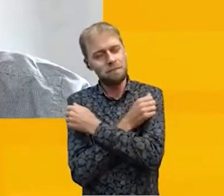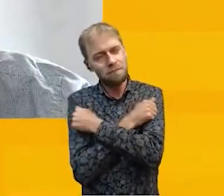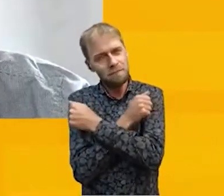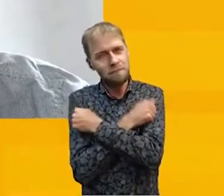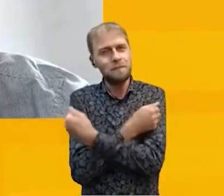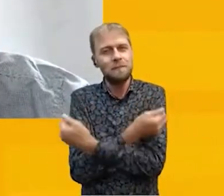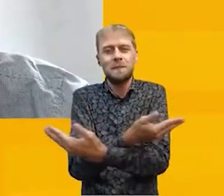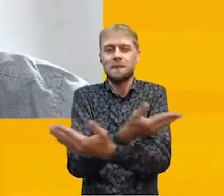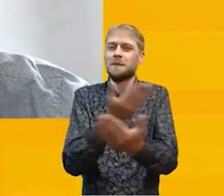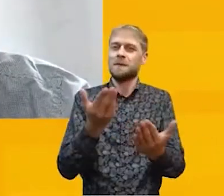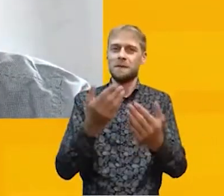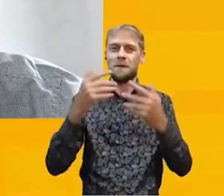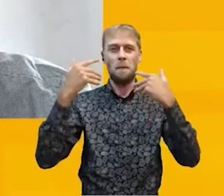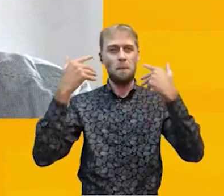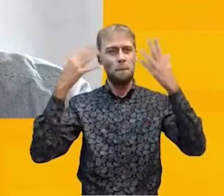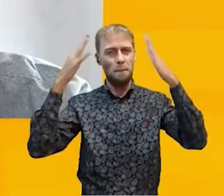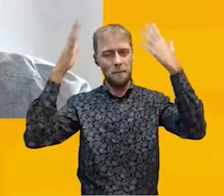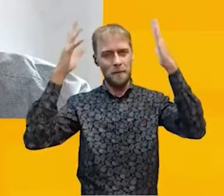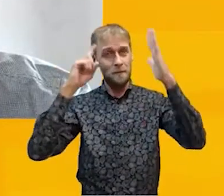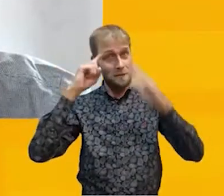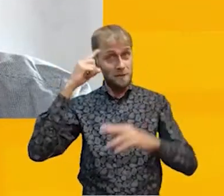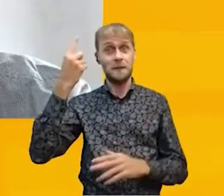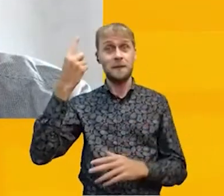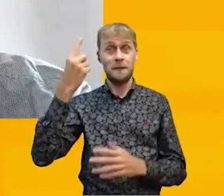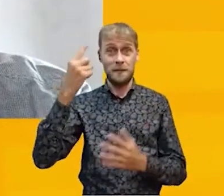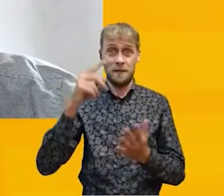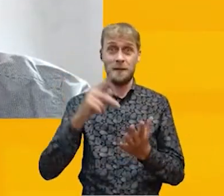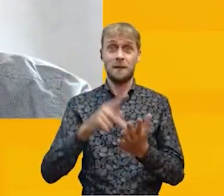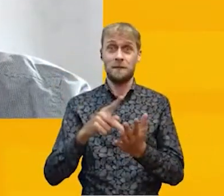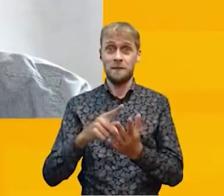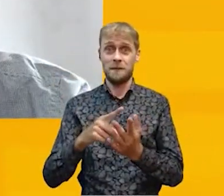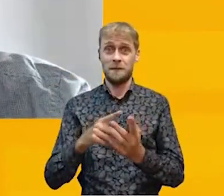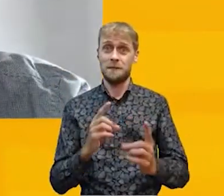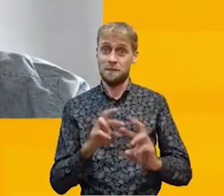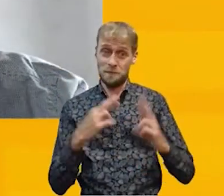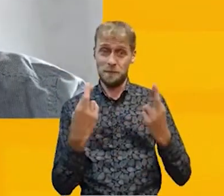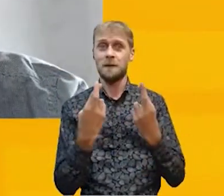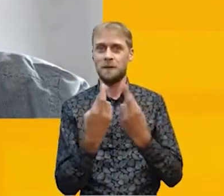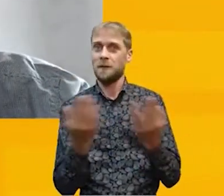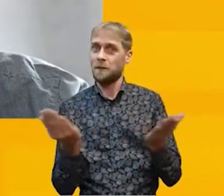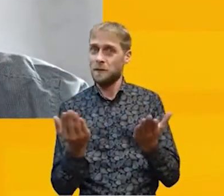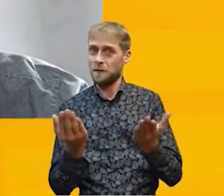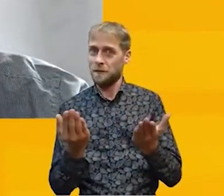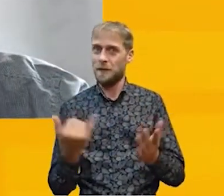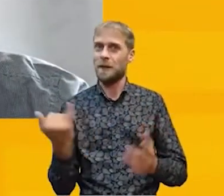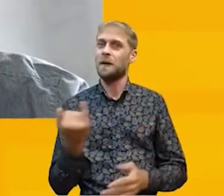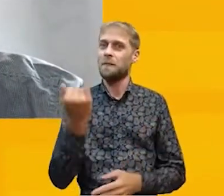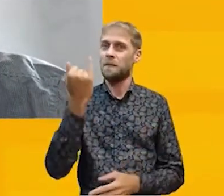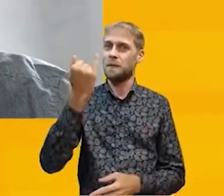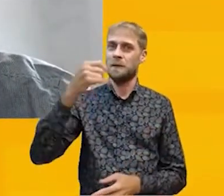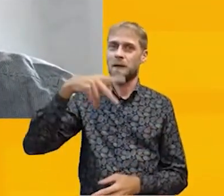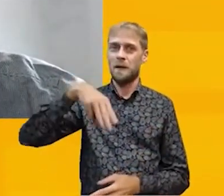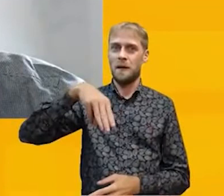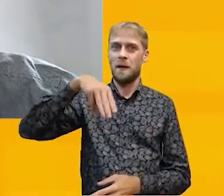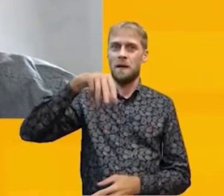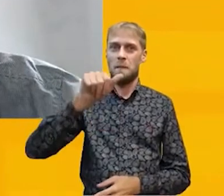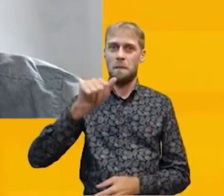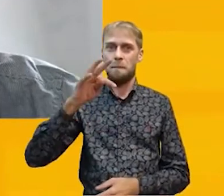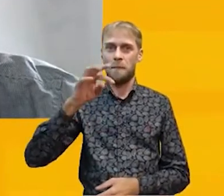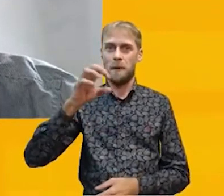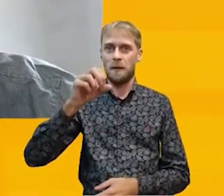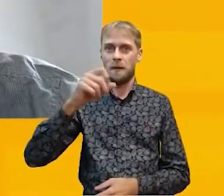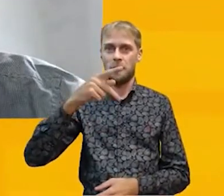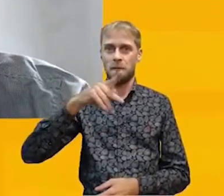Quero parabenizar pela ideia sua de realizar mais esse encontro, né? É bastante importante para o Matopiba, ao crescimento